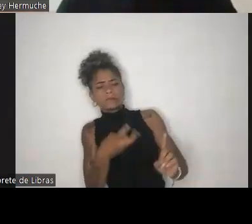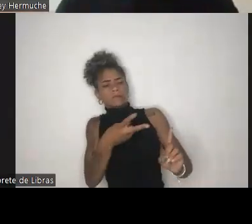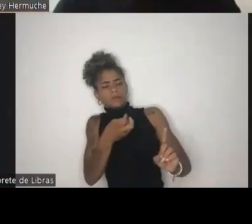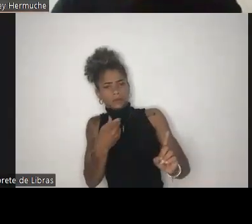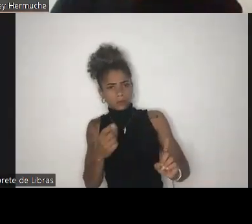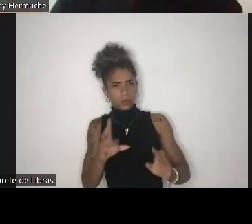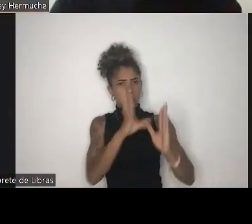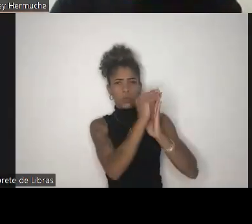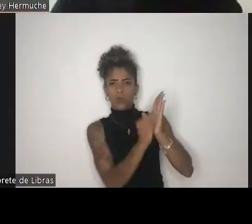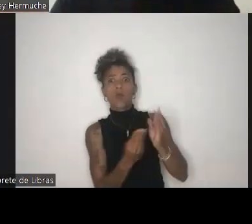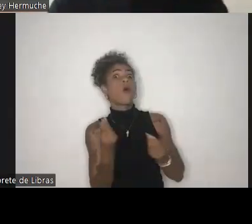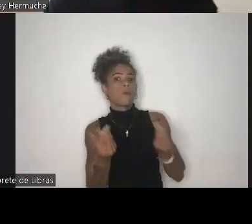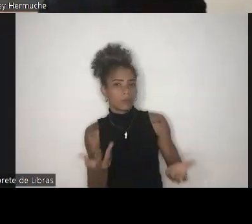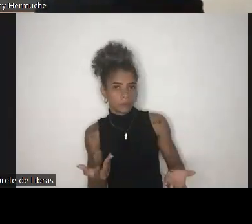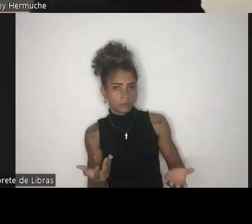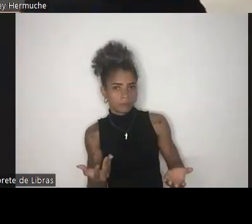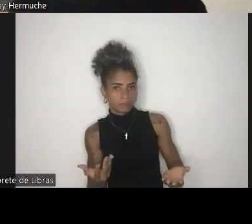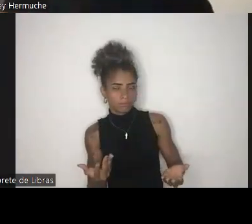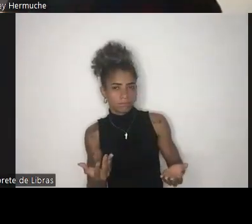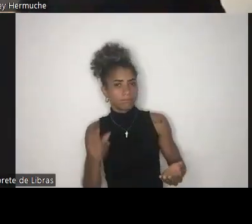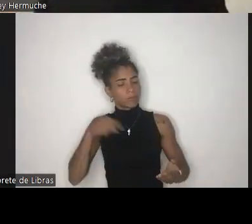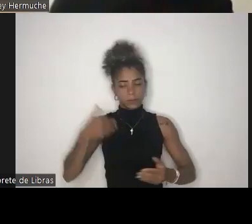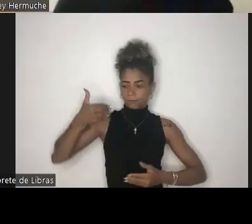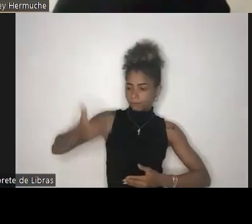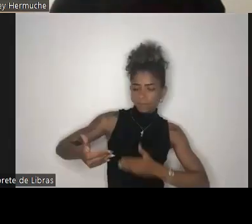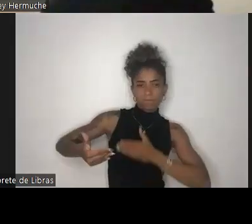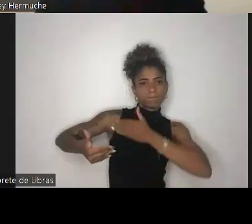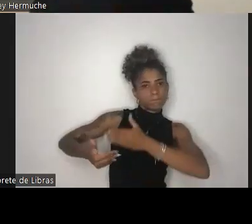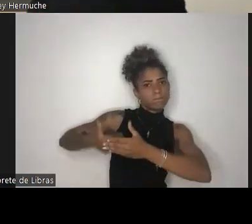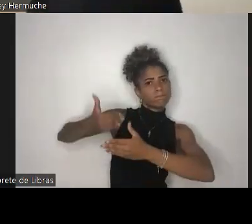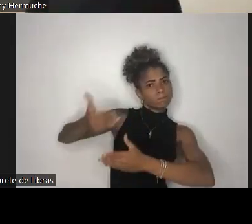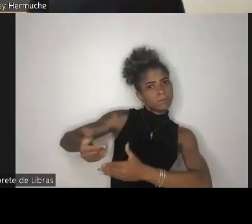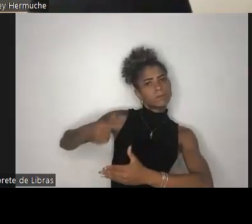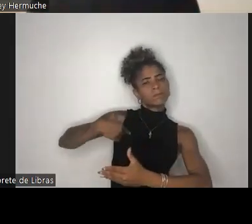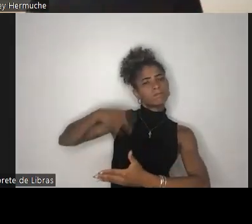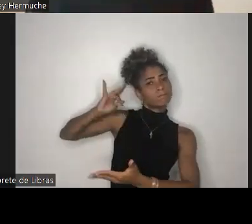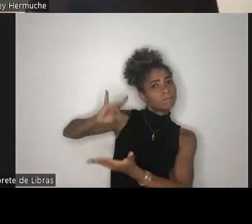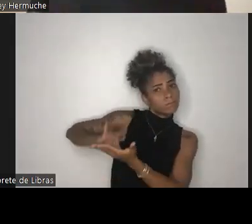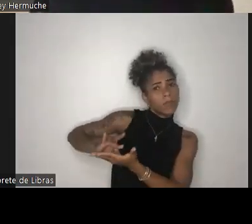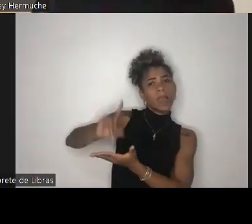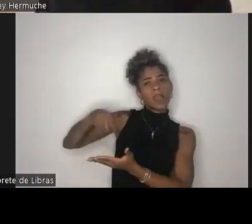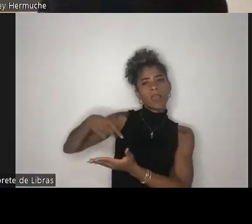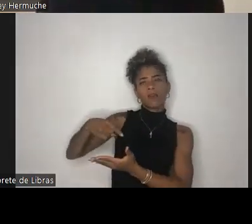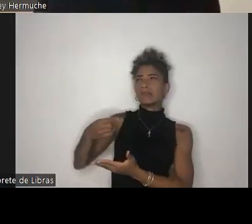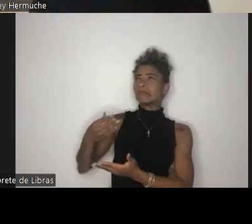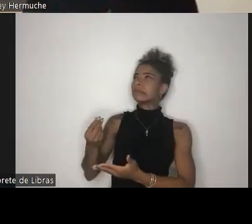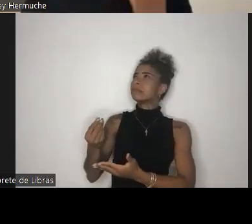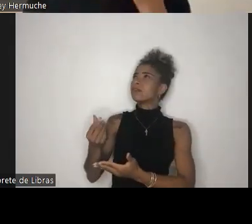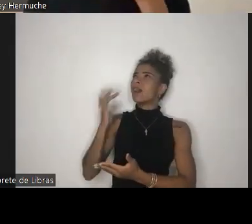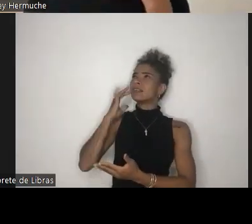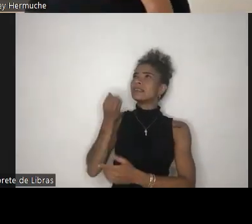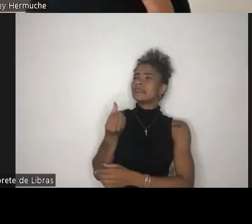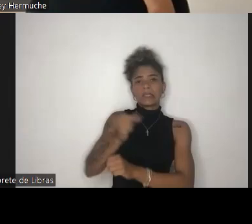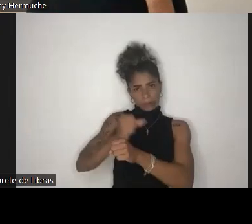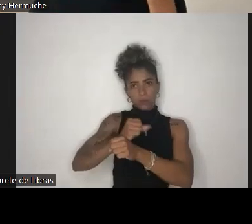E esse esse processo eu realmente nos últimos seis anos né